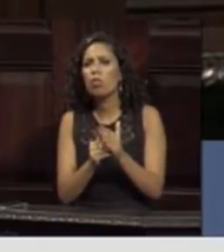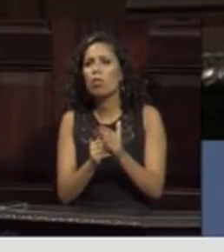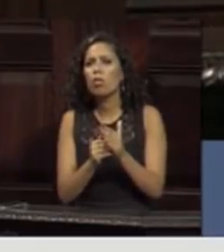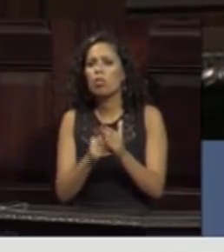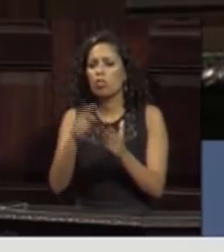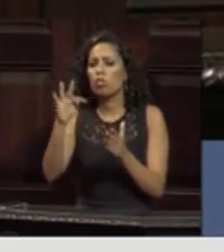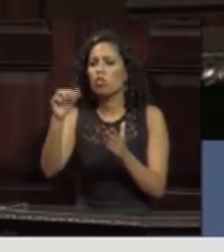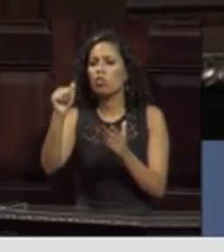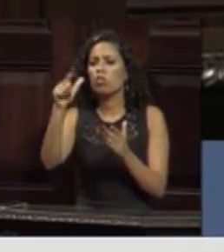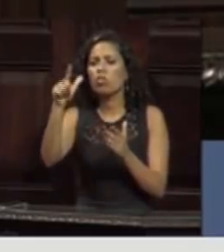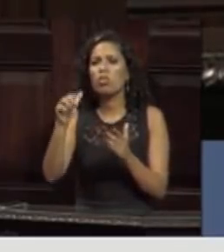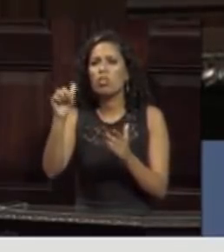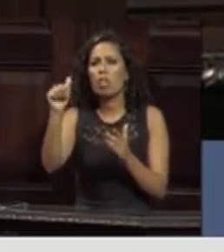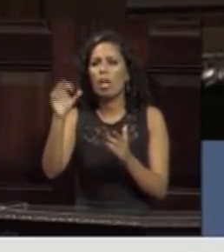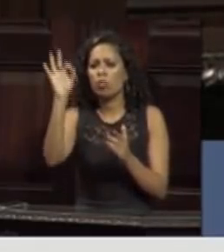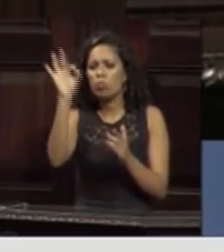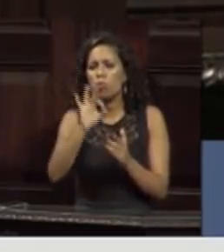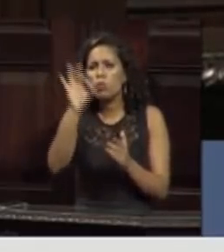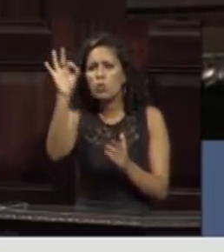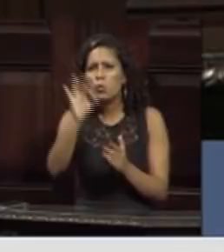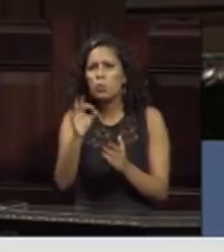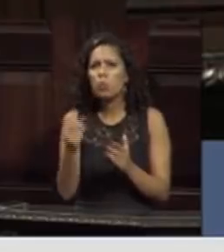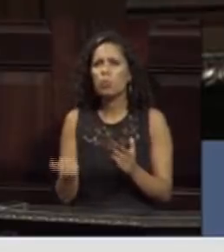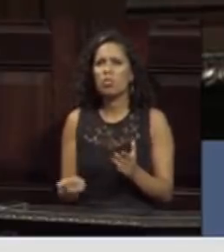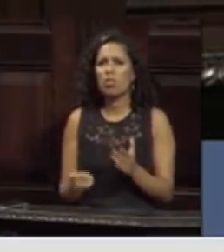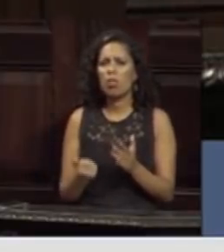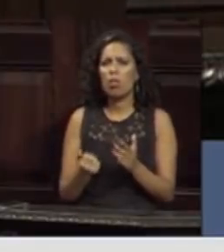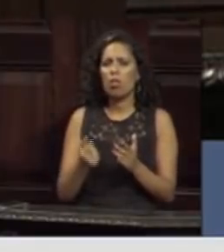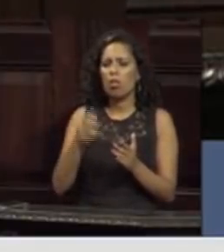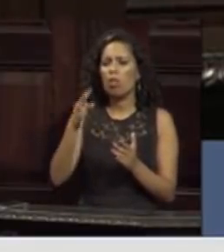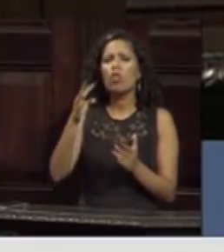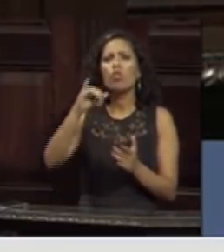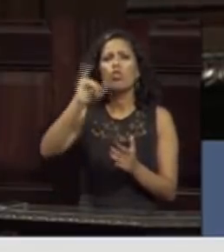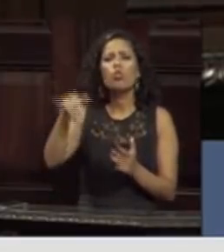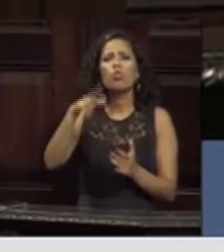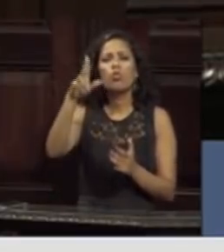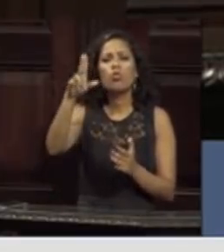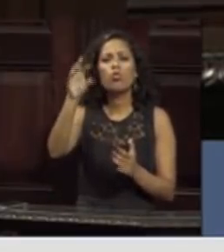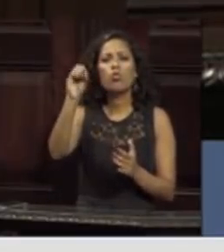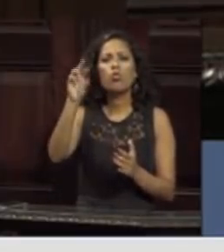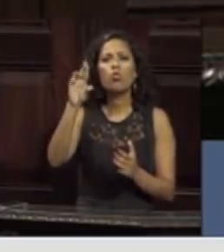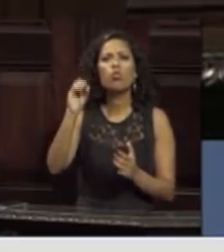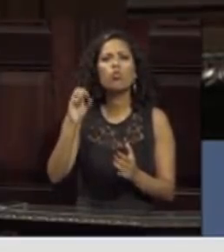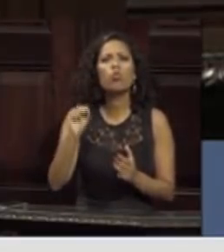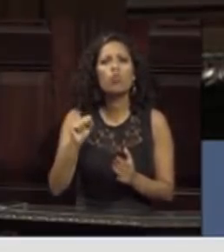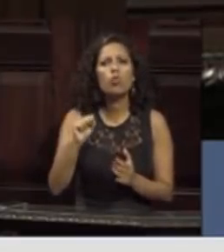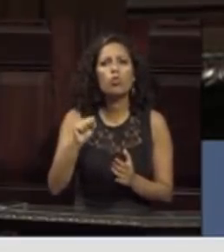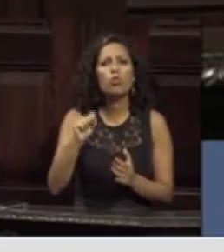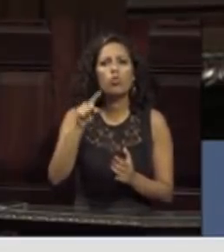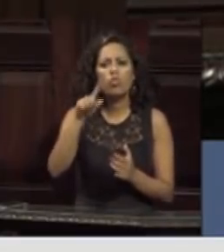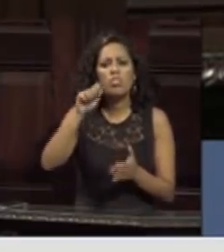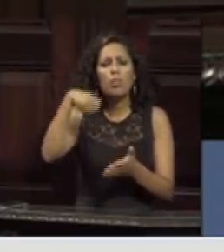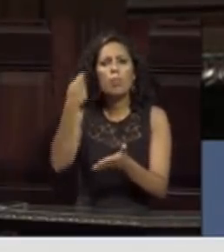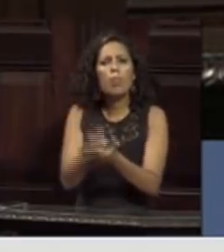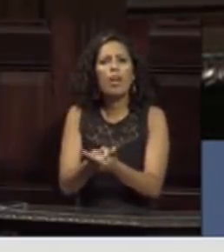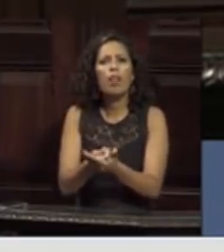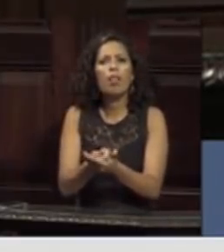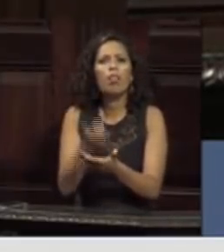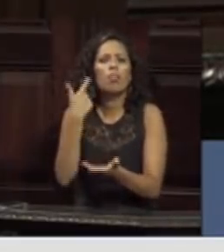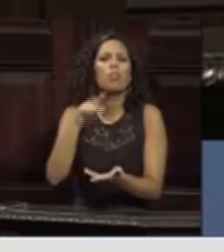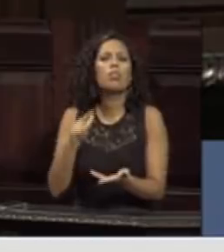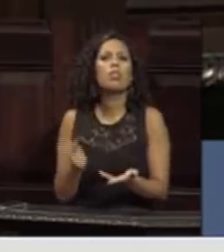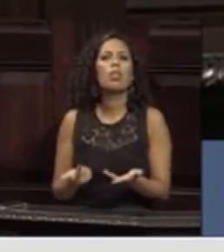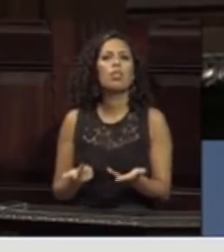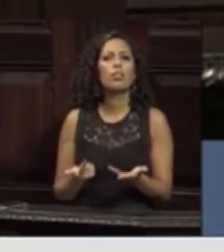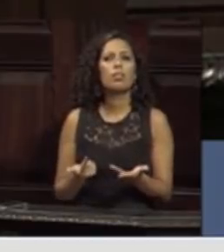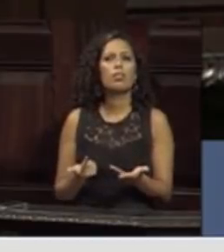das taxas de juros que você pode vir a pagar. Você tem condições de definir as carências,